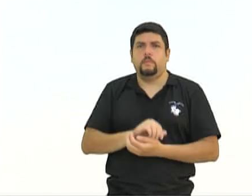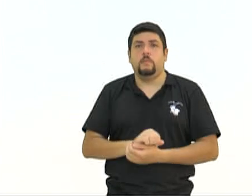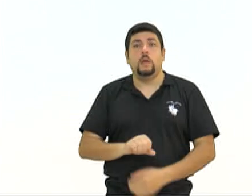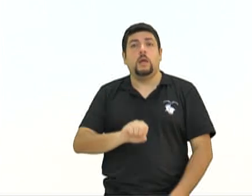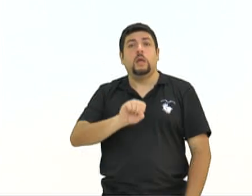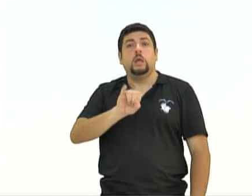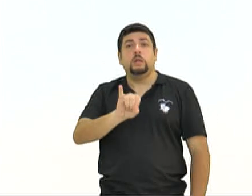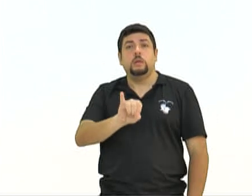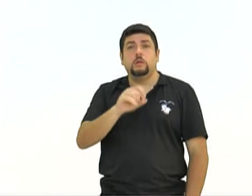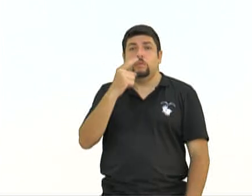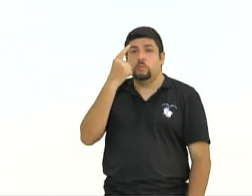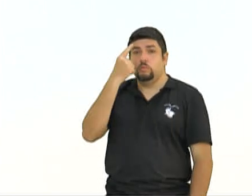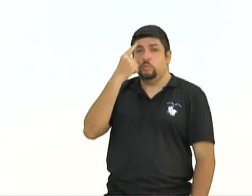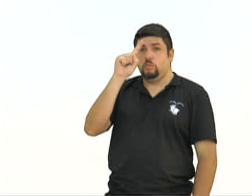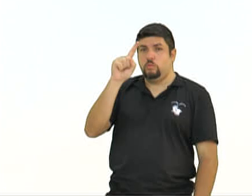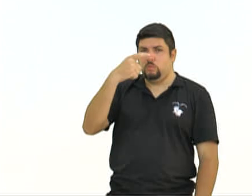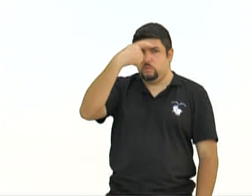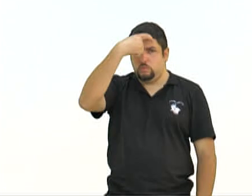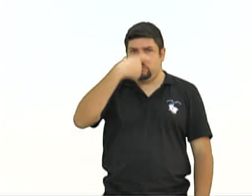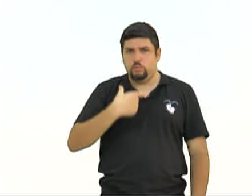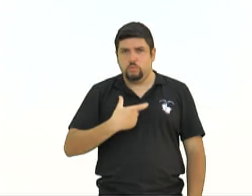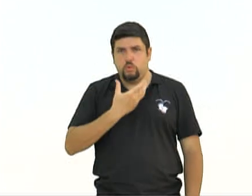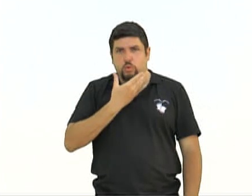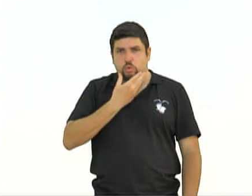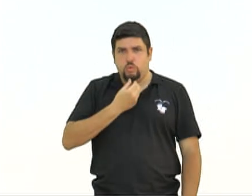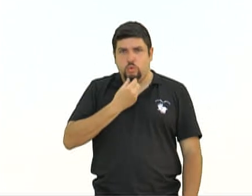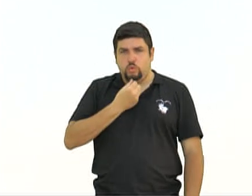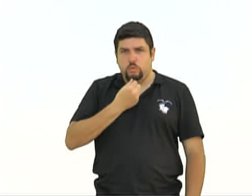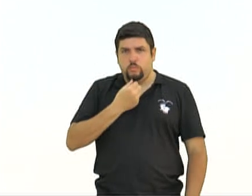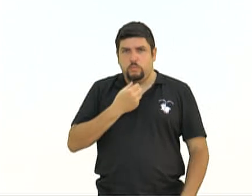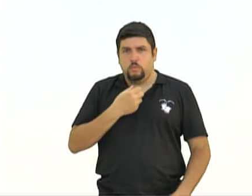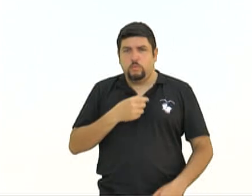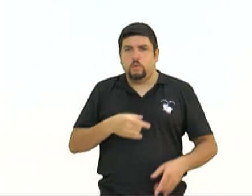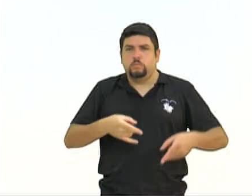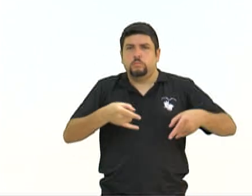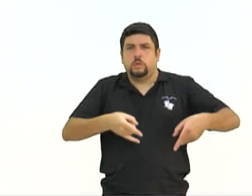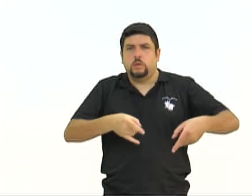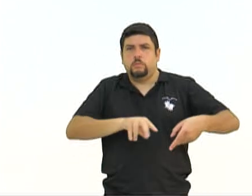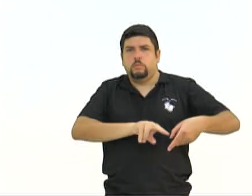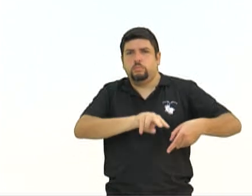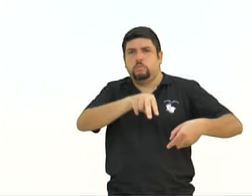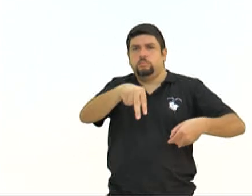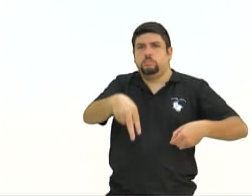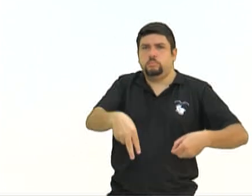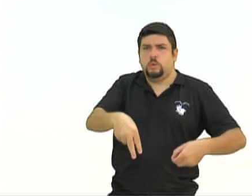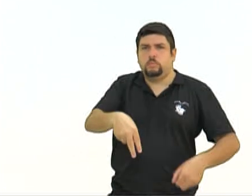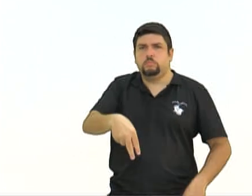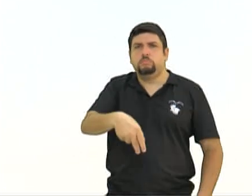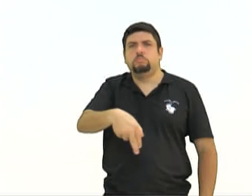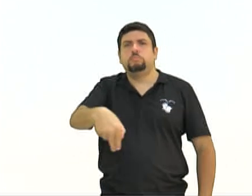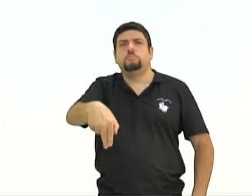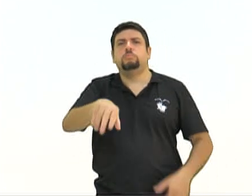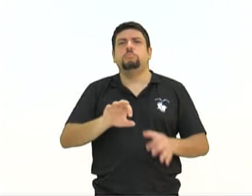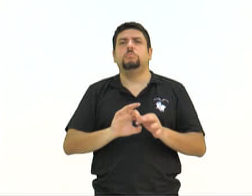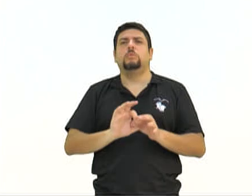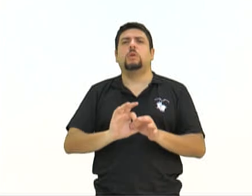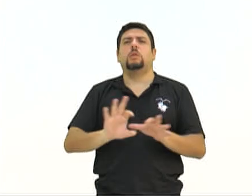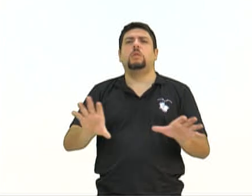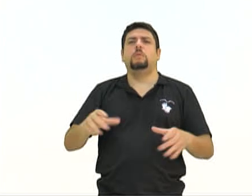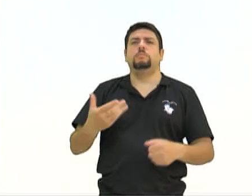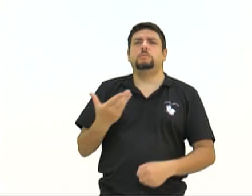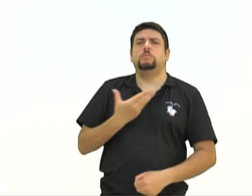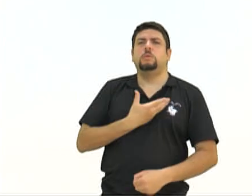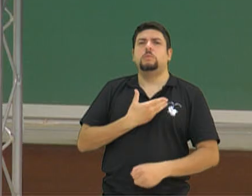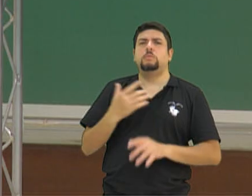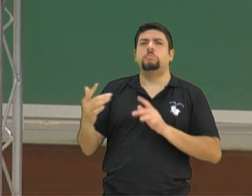dia, sairia da cama de manhã e iria fazer o que quisesse, tá? Iria beber cerveja com os amigos, iria